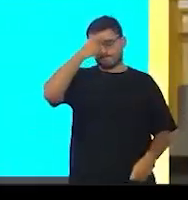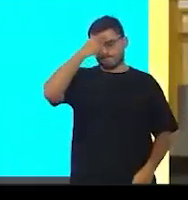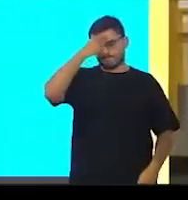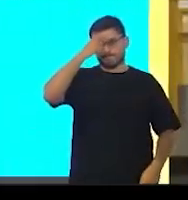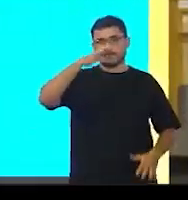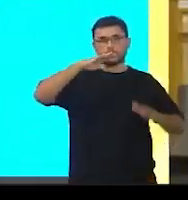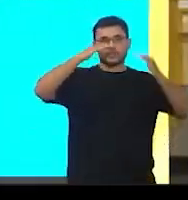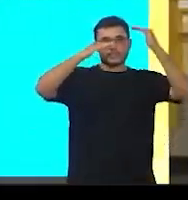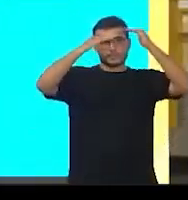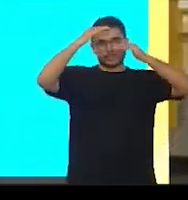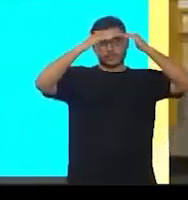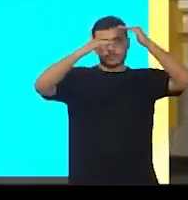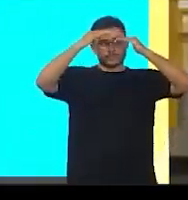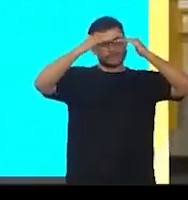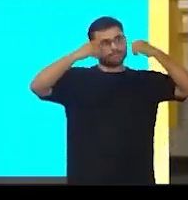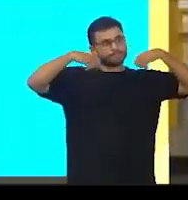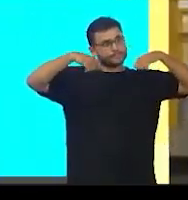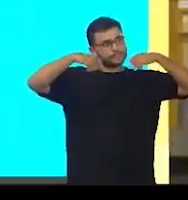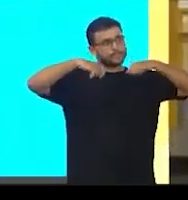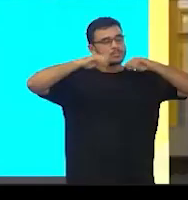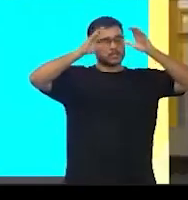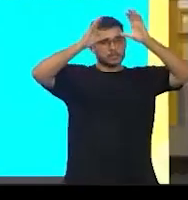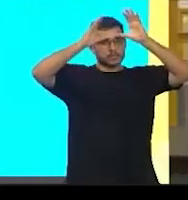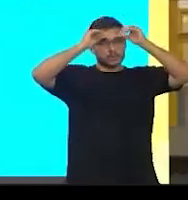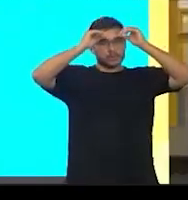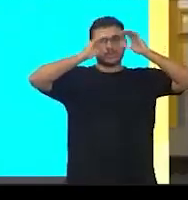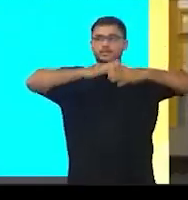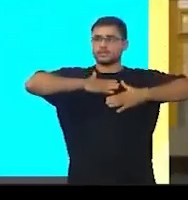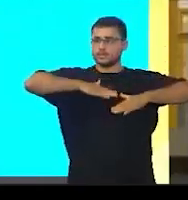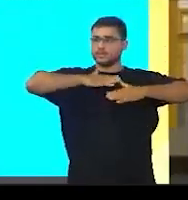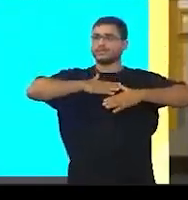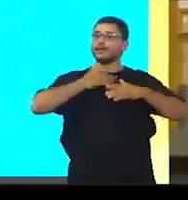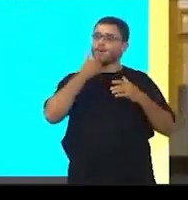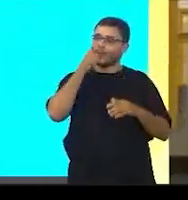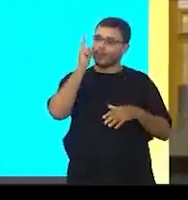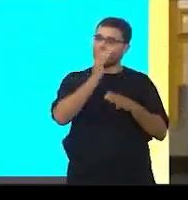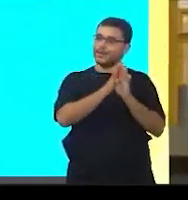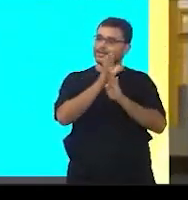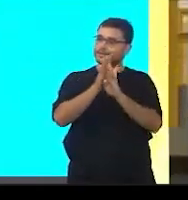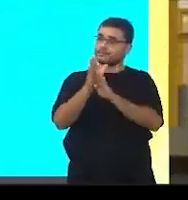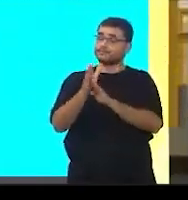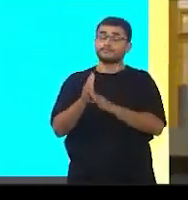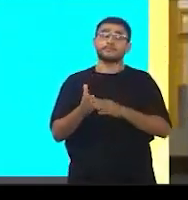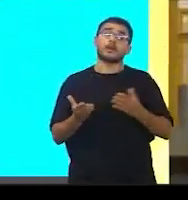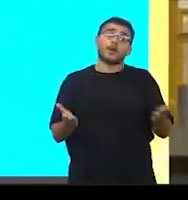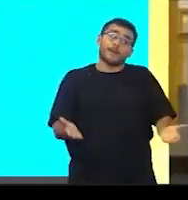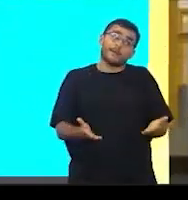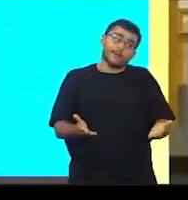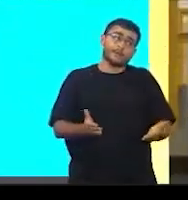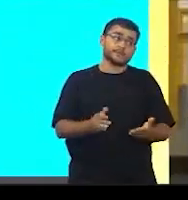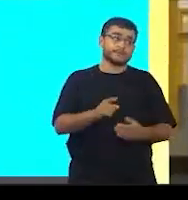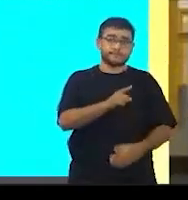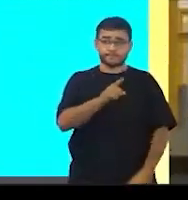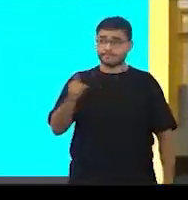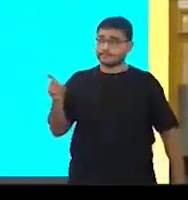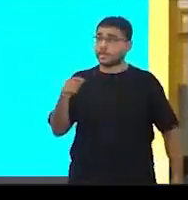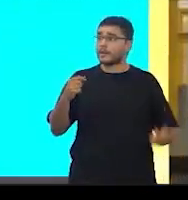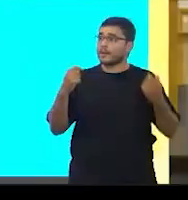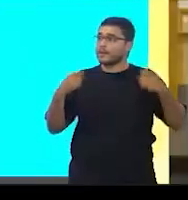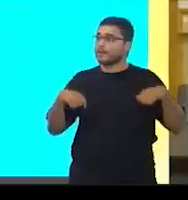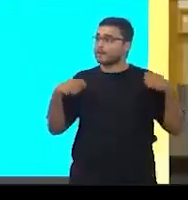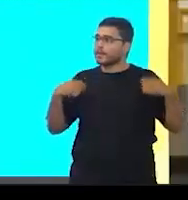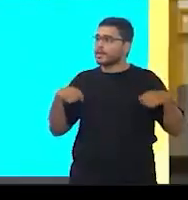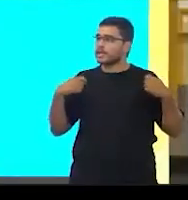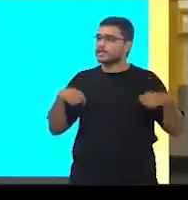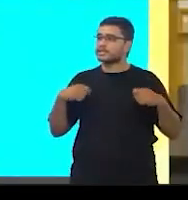também. E nós estamos agora, pessoal, a partir de hoje, começando as aulas propriamente ditas, né? Receberam o materialzinho de